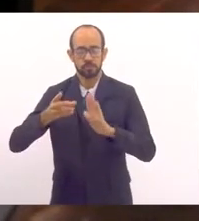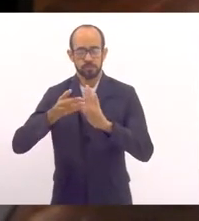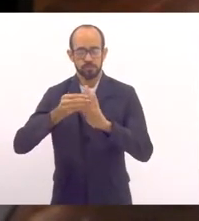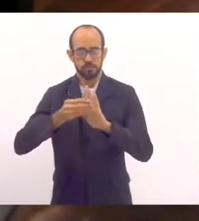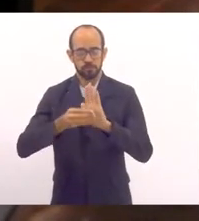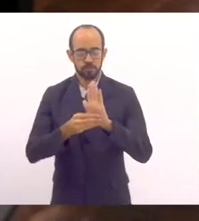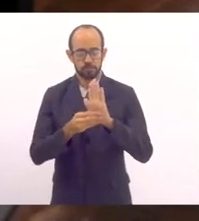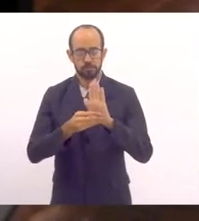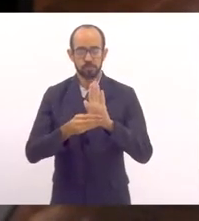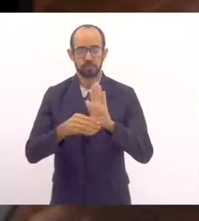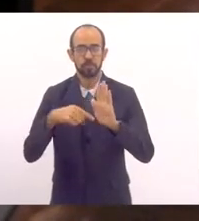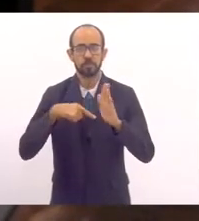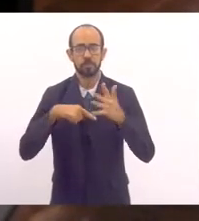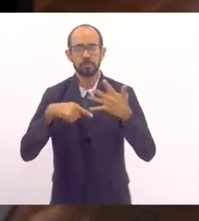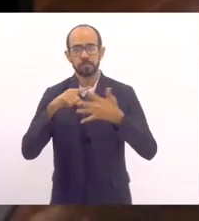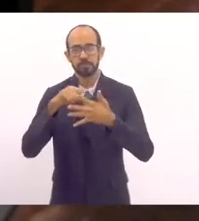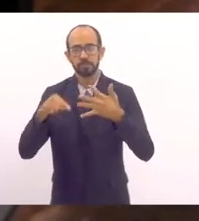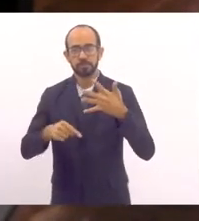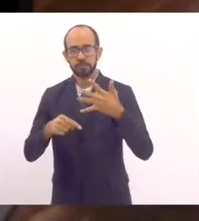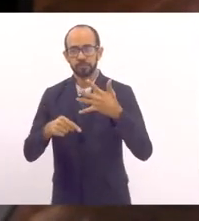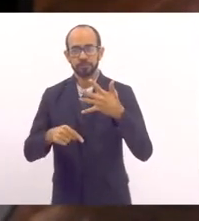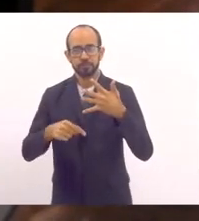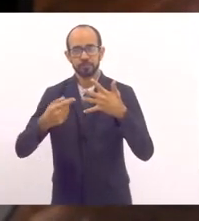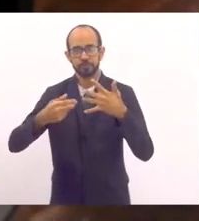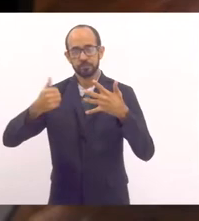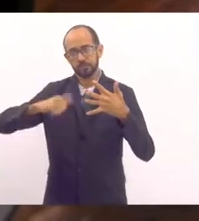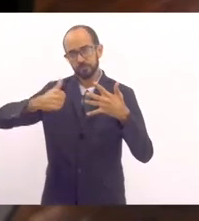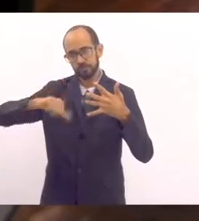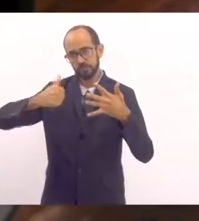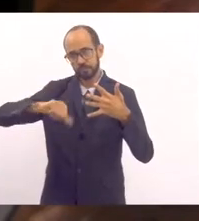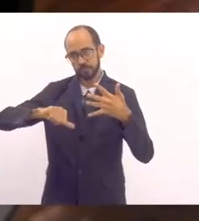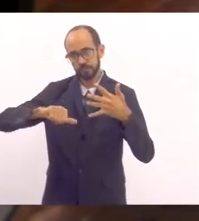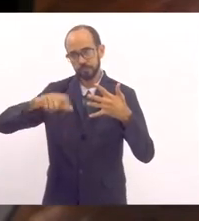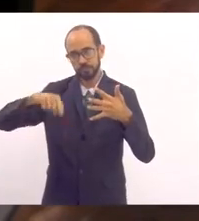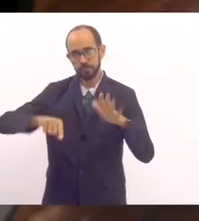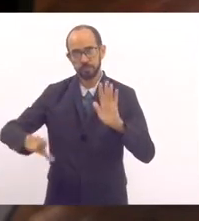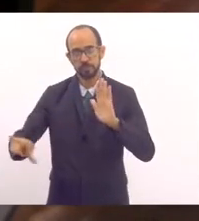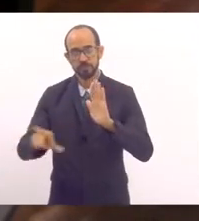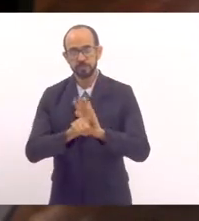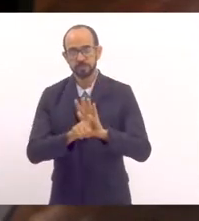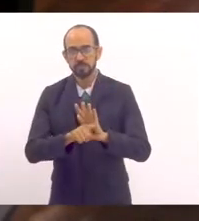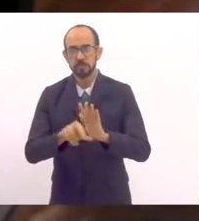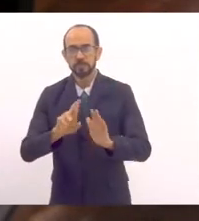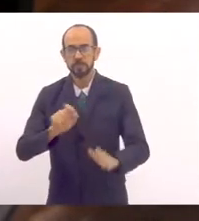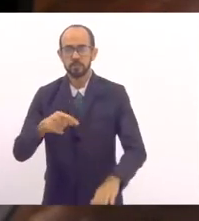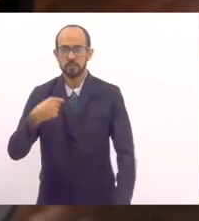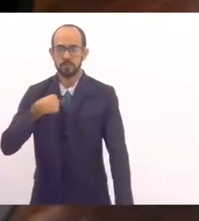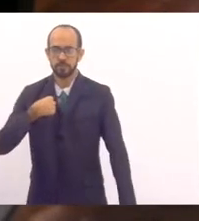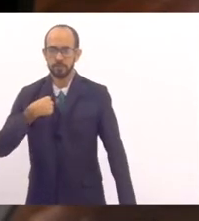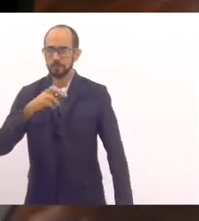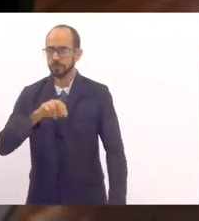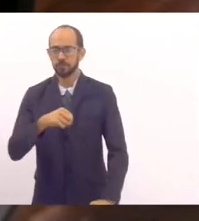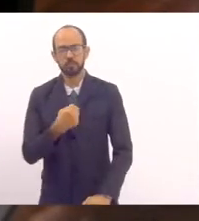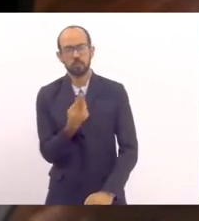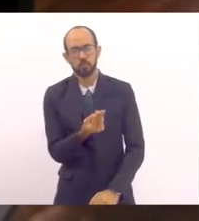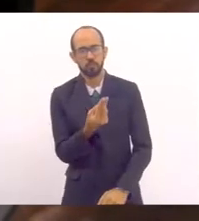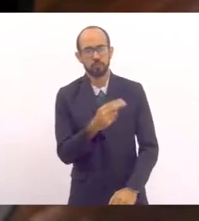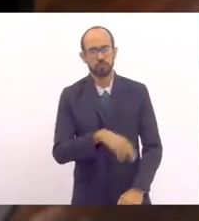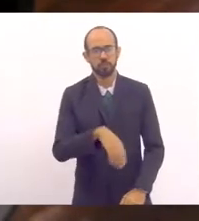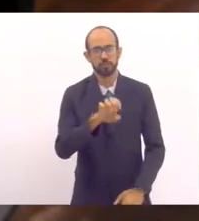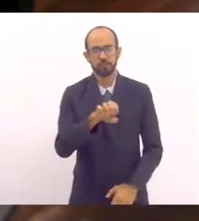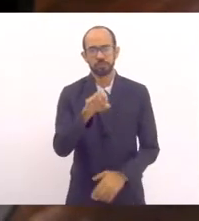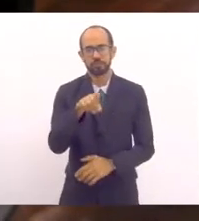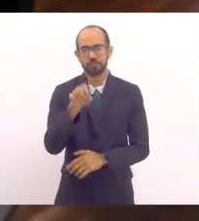são 5 itens que são avaliados. E isso é lei. Então, não é o Navega, não é o Edson Almeida, não é a